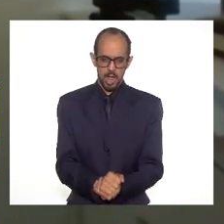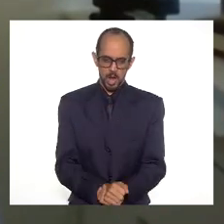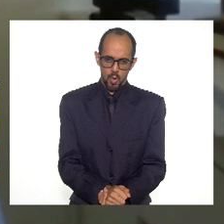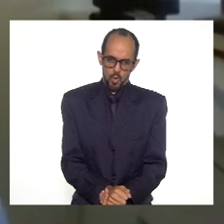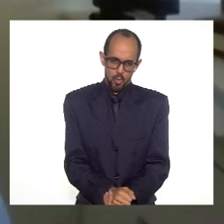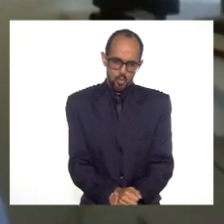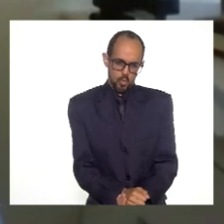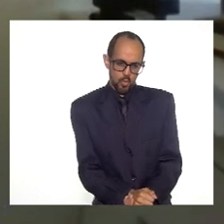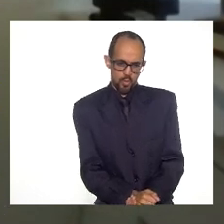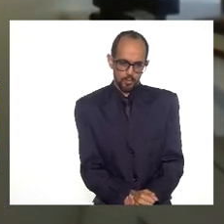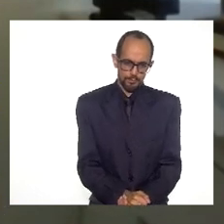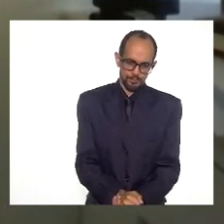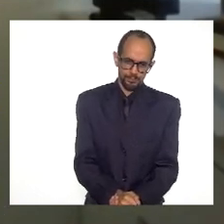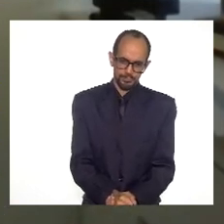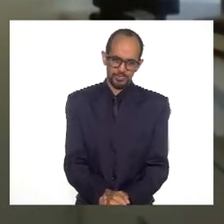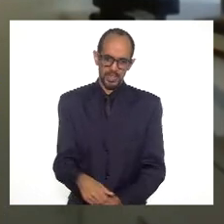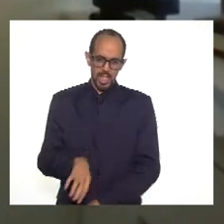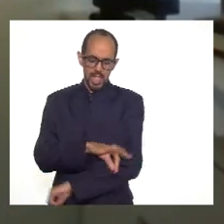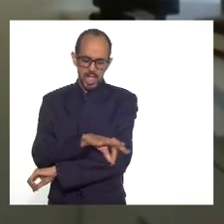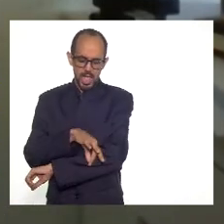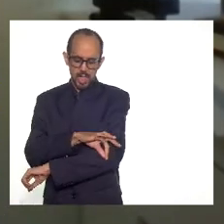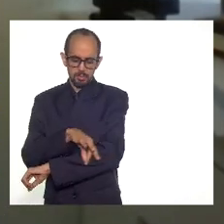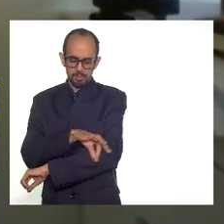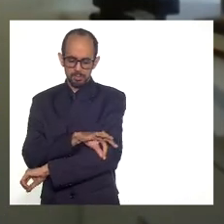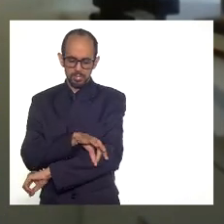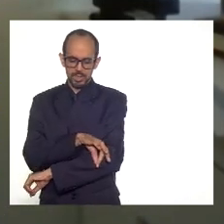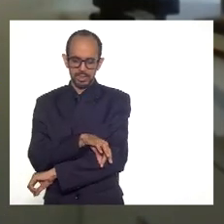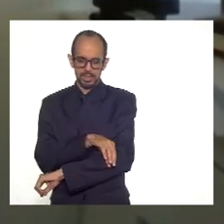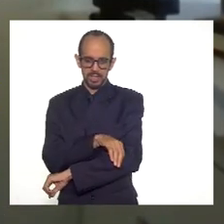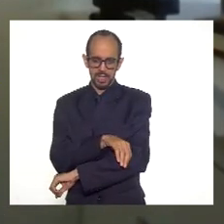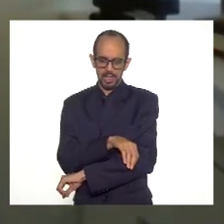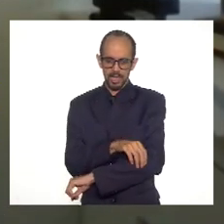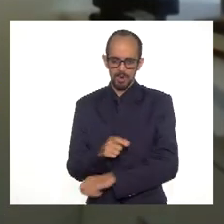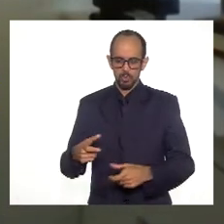que tem é muito pequena para ver a dimensão